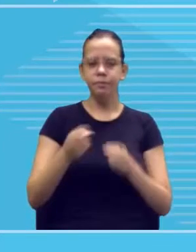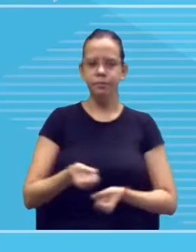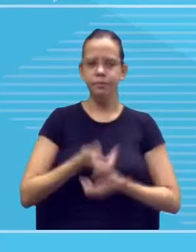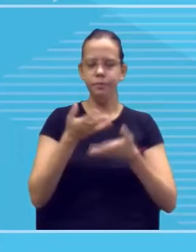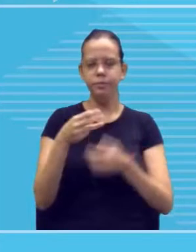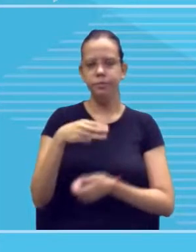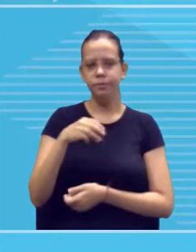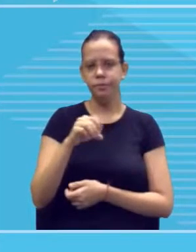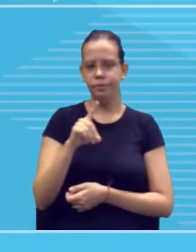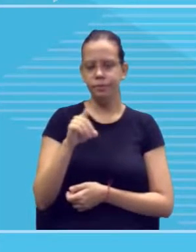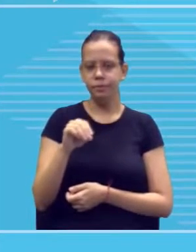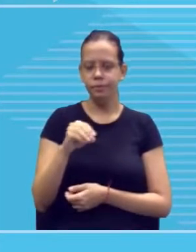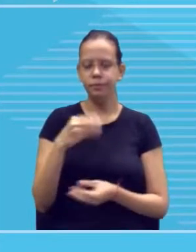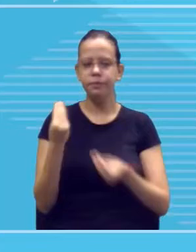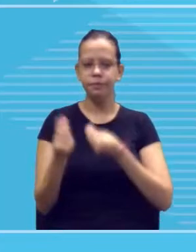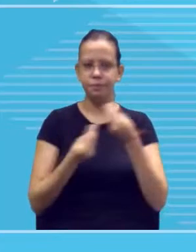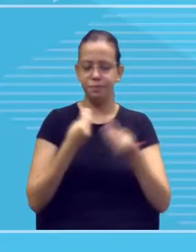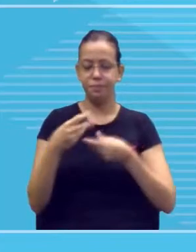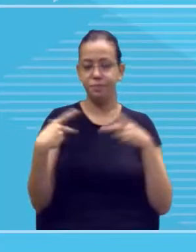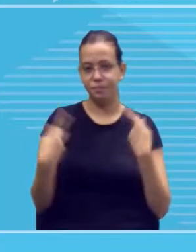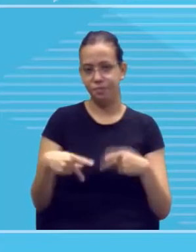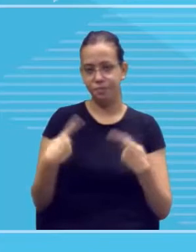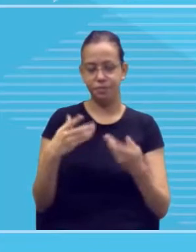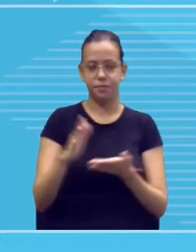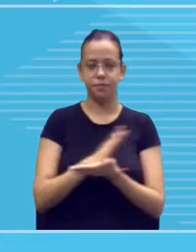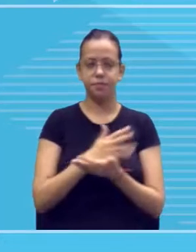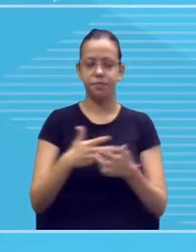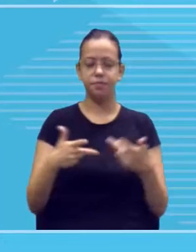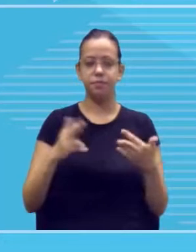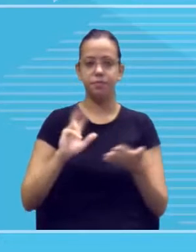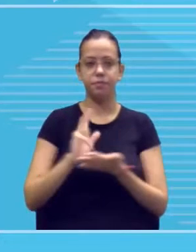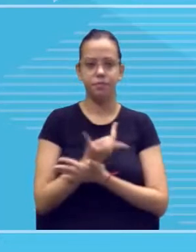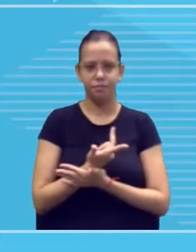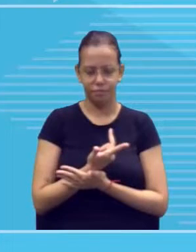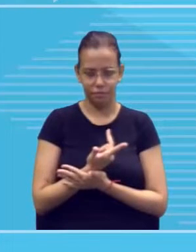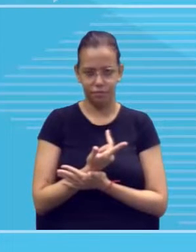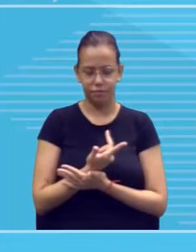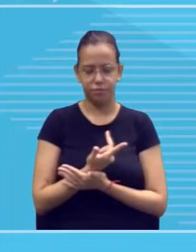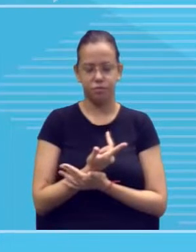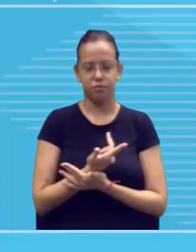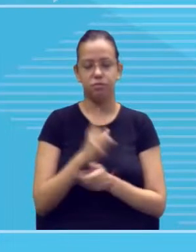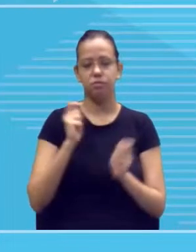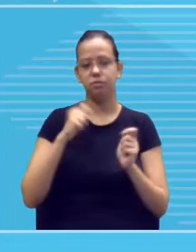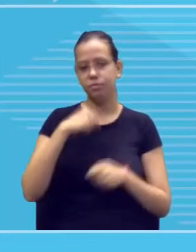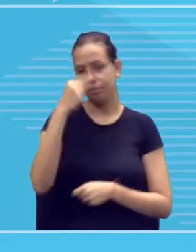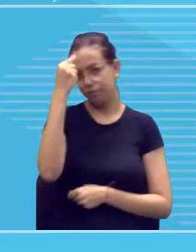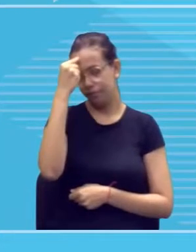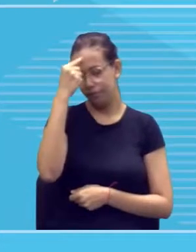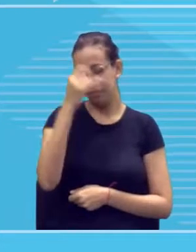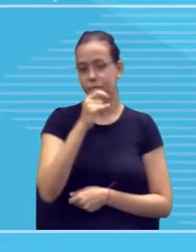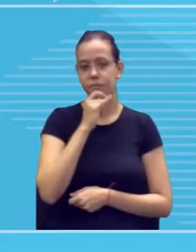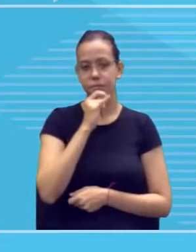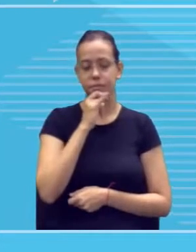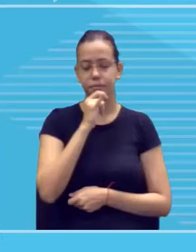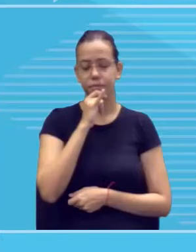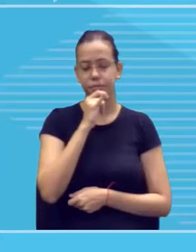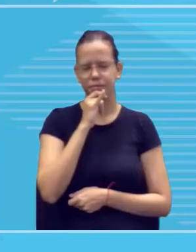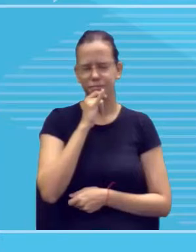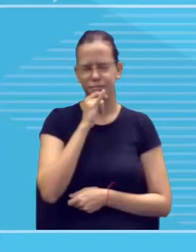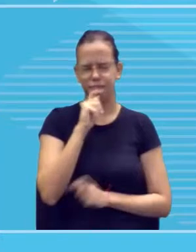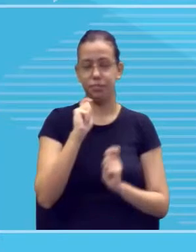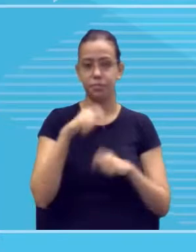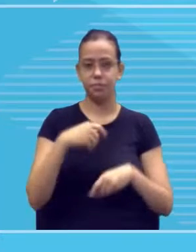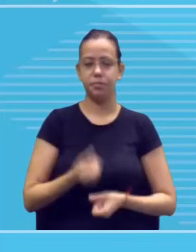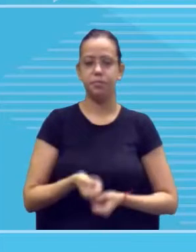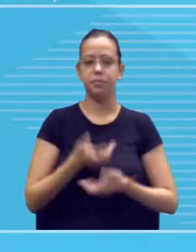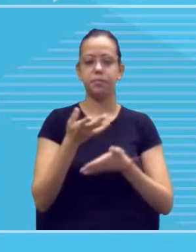o modo a maneira com que alguma coisa está acontecendo Então você pode pensar por exemplo que aquilo expressa uma